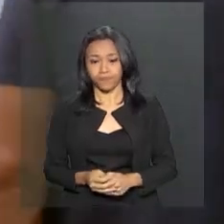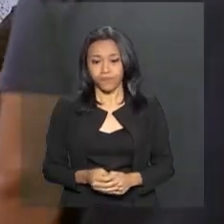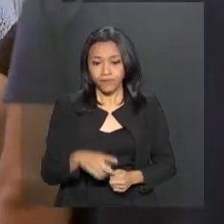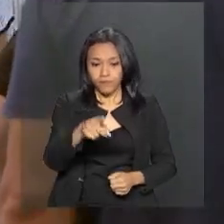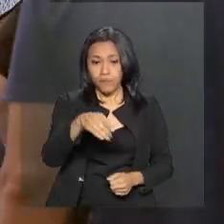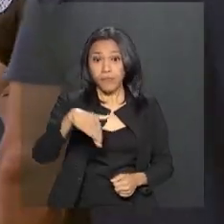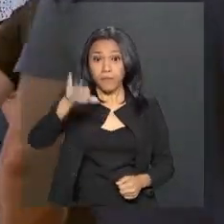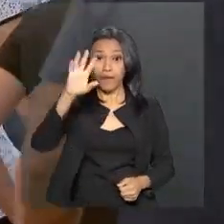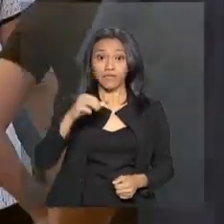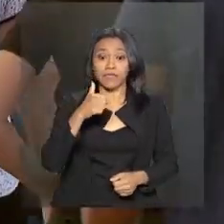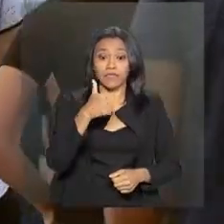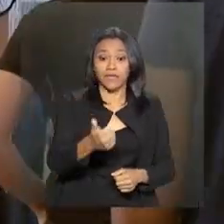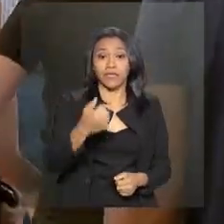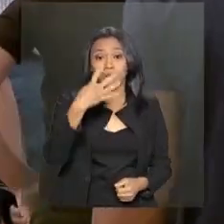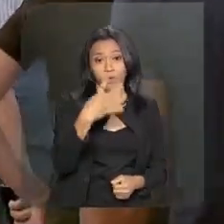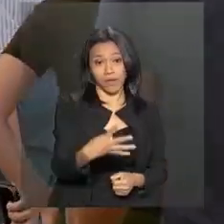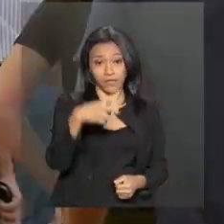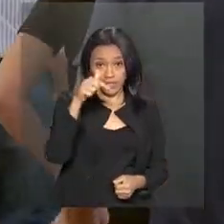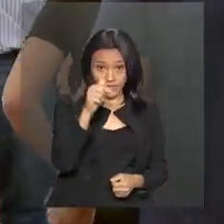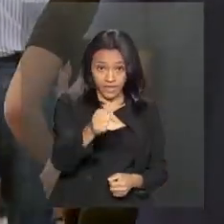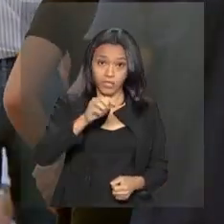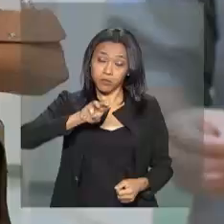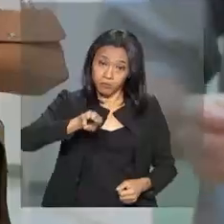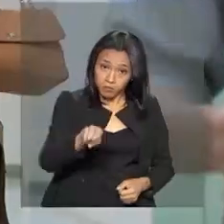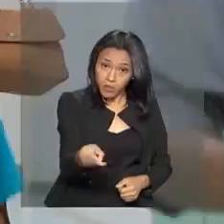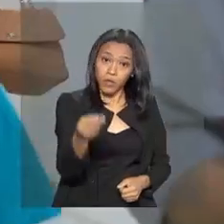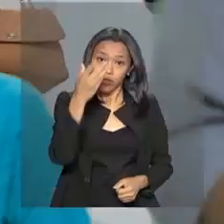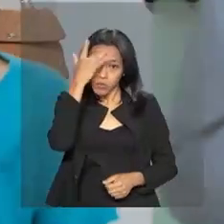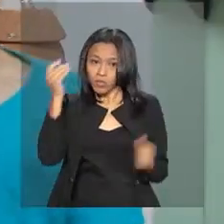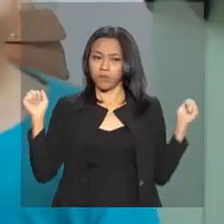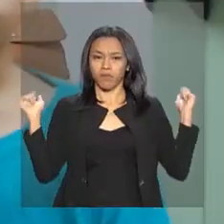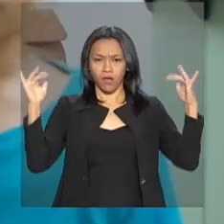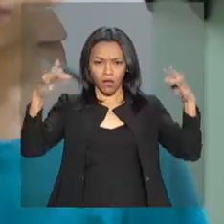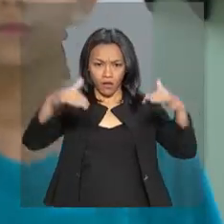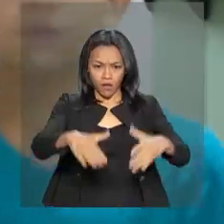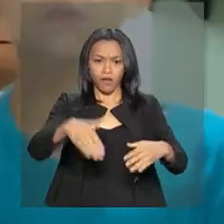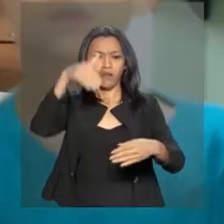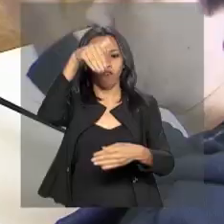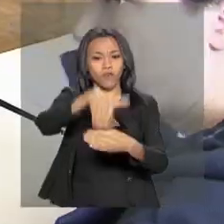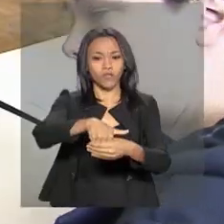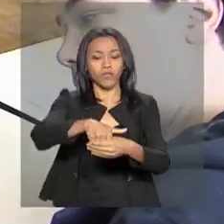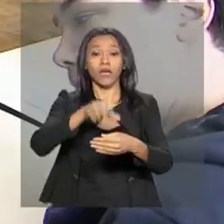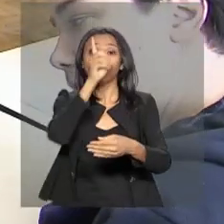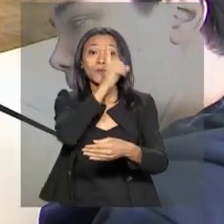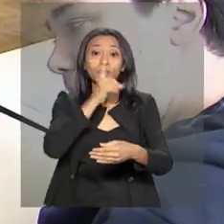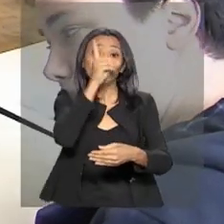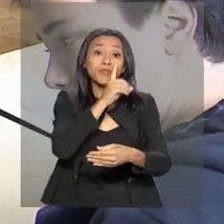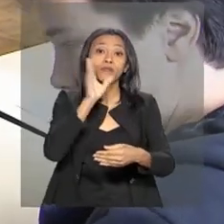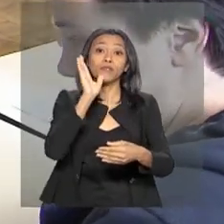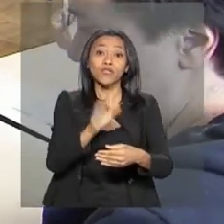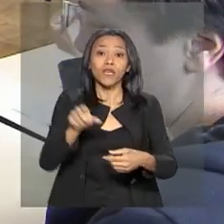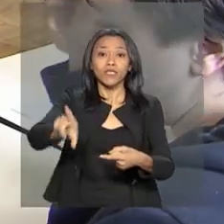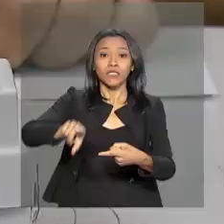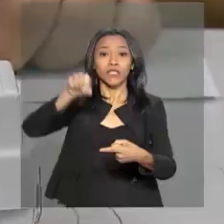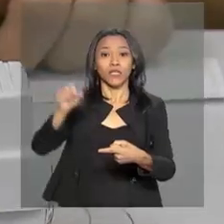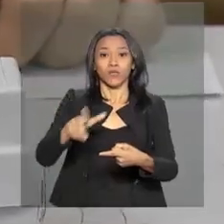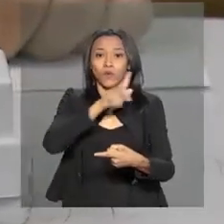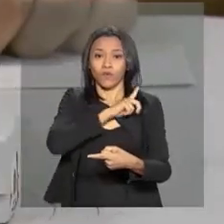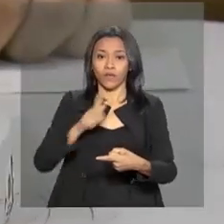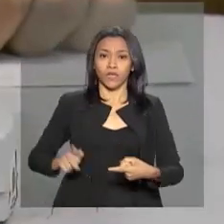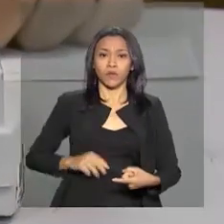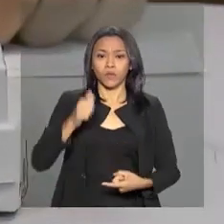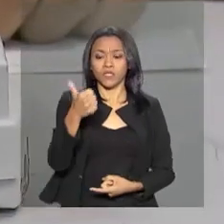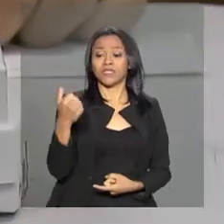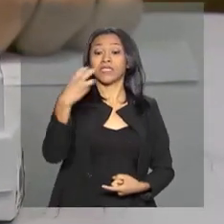Mais de 147 milhões de eleitores foram às urnas neste domingo. Foram eleitos os governadores de